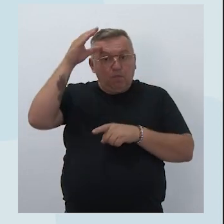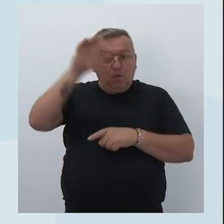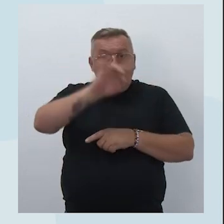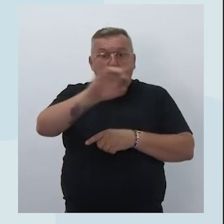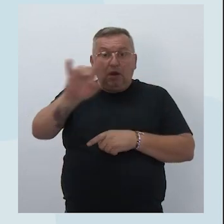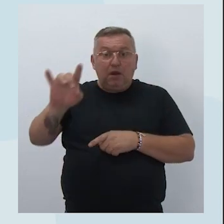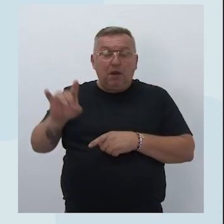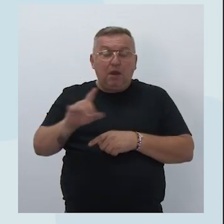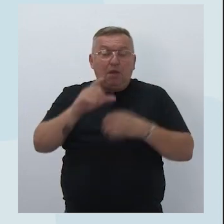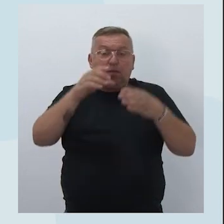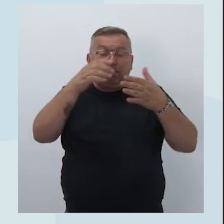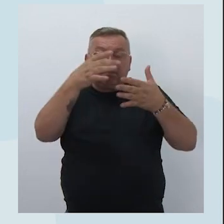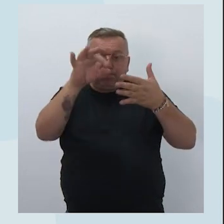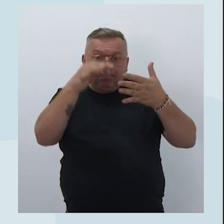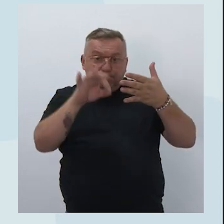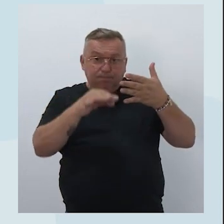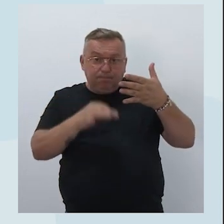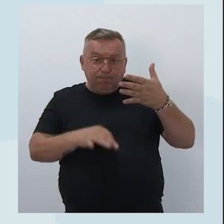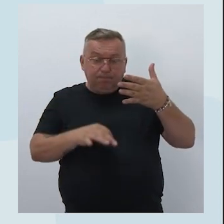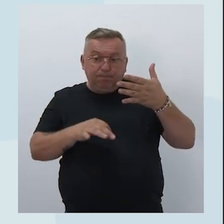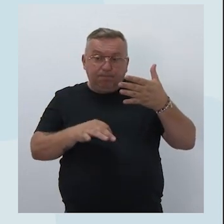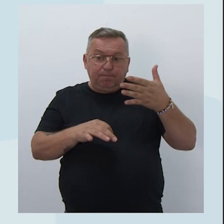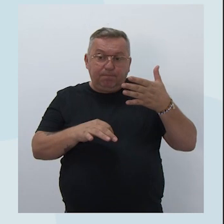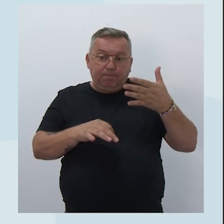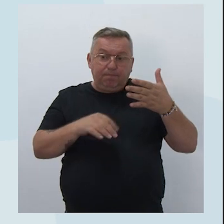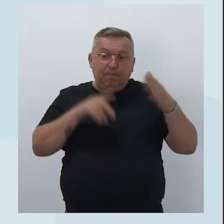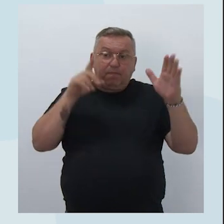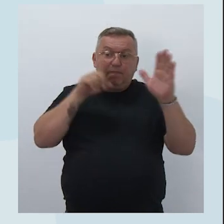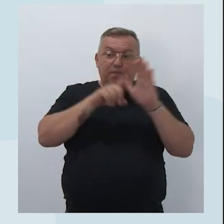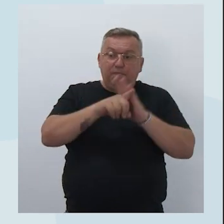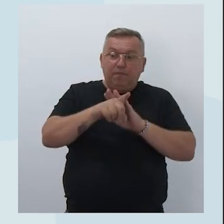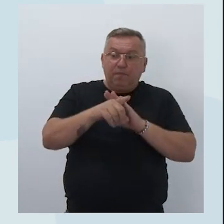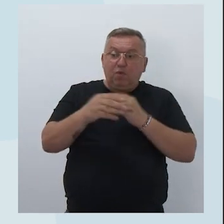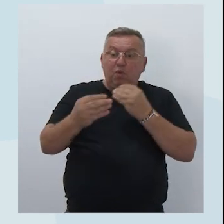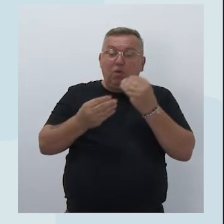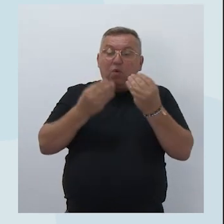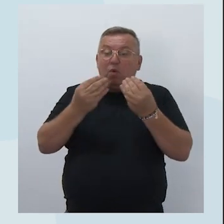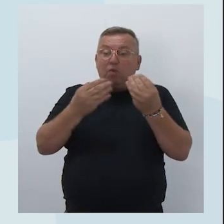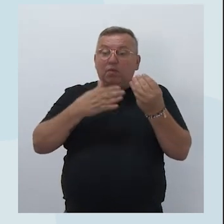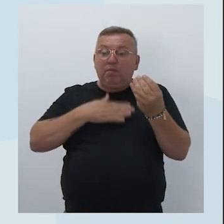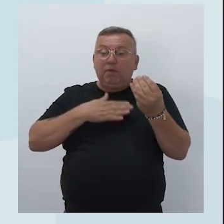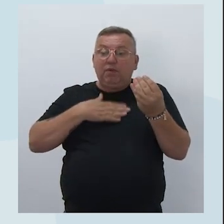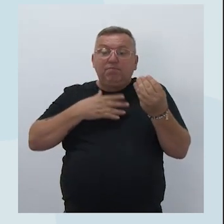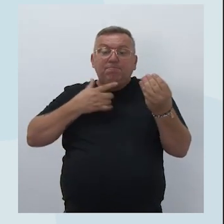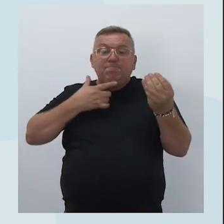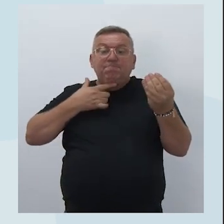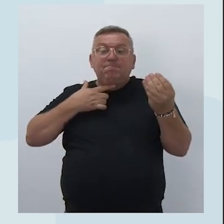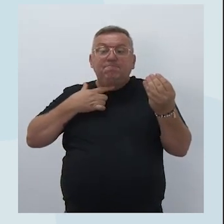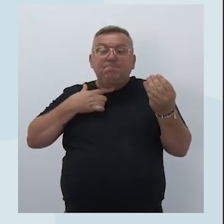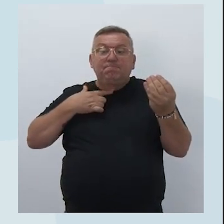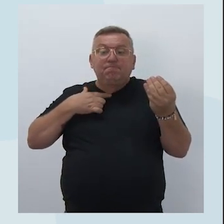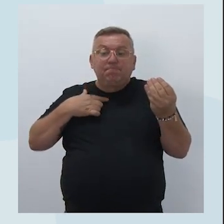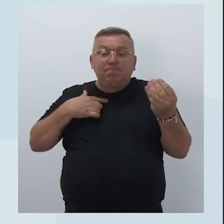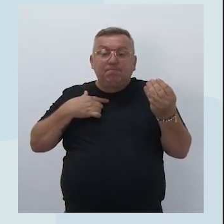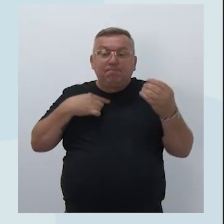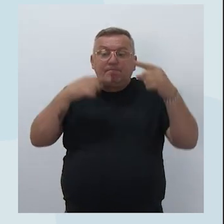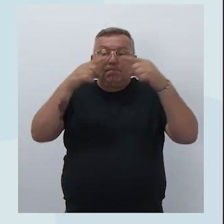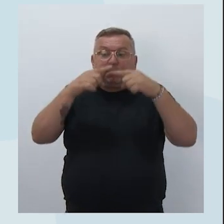cada componente curricular, né? A pergunta norteadora foi: como os meus desejos podem